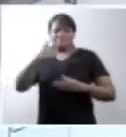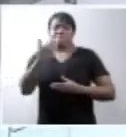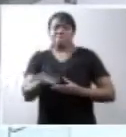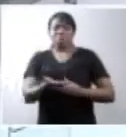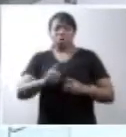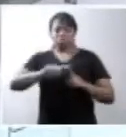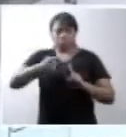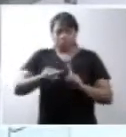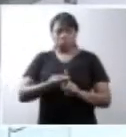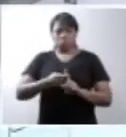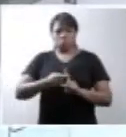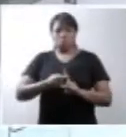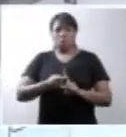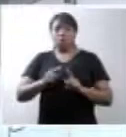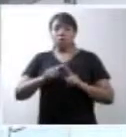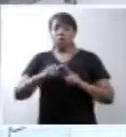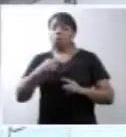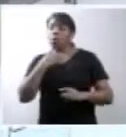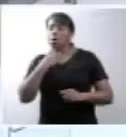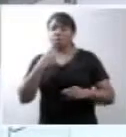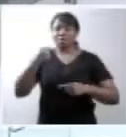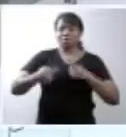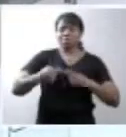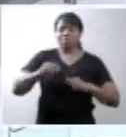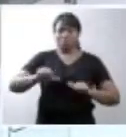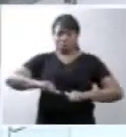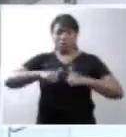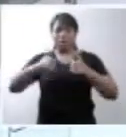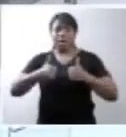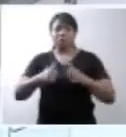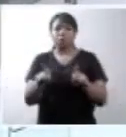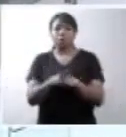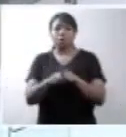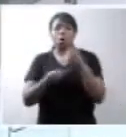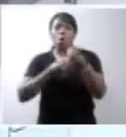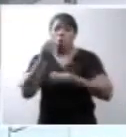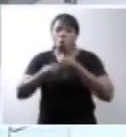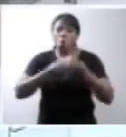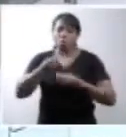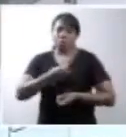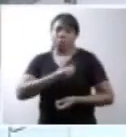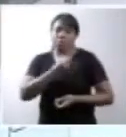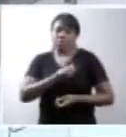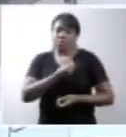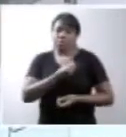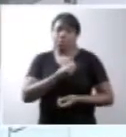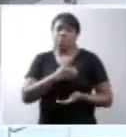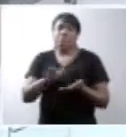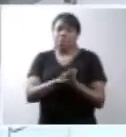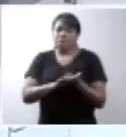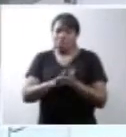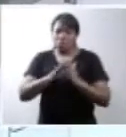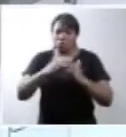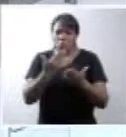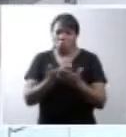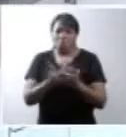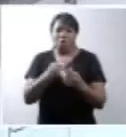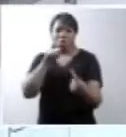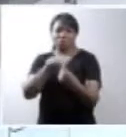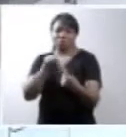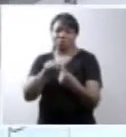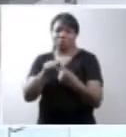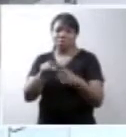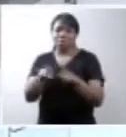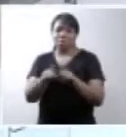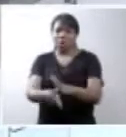se transformar em um debate que compara qualidades de vida. Em momento algum, a Escola de Gente concordaria com a